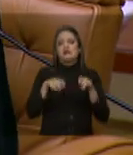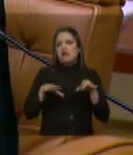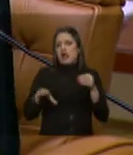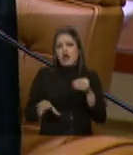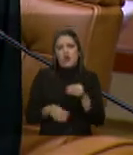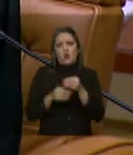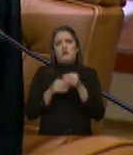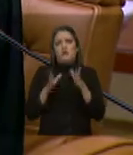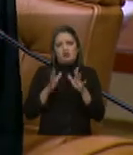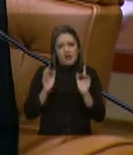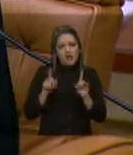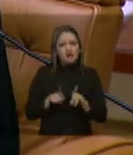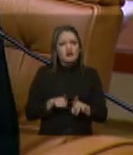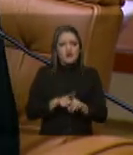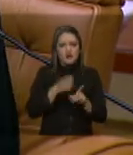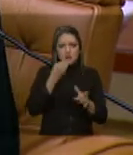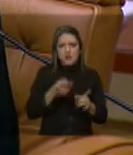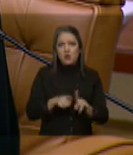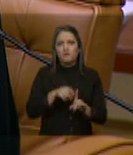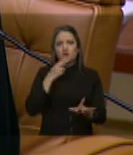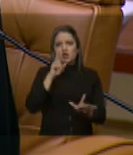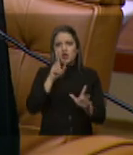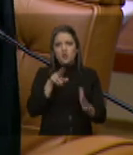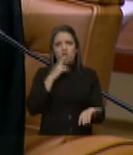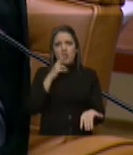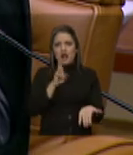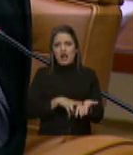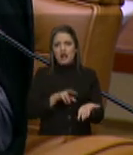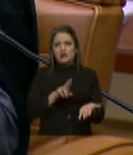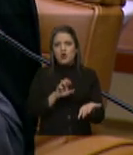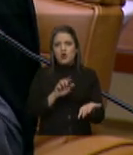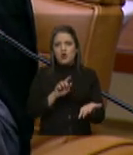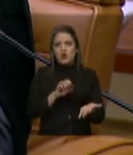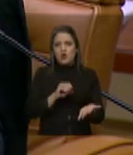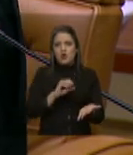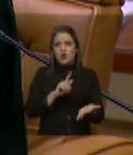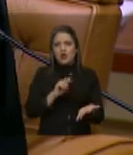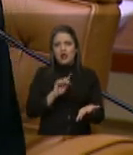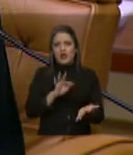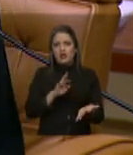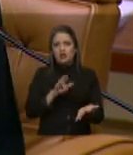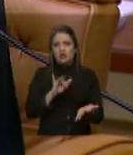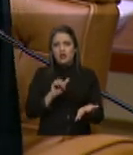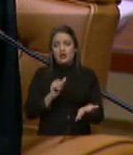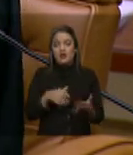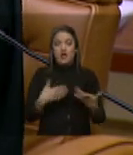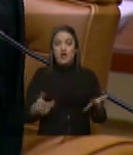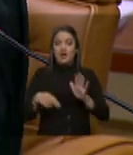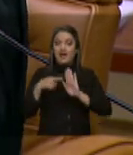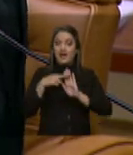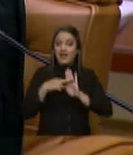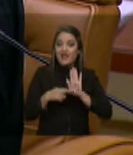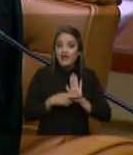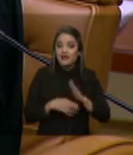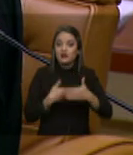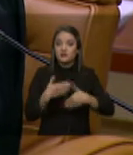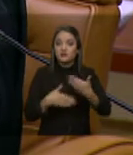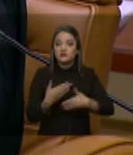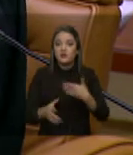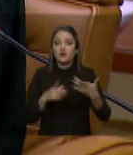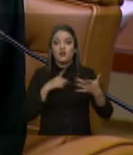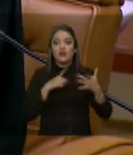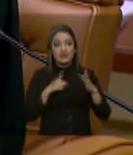dar paralelamente mesma coisa das cartas É rogatórias agora o regramento e o procedimento previstos o Marco civil